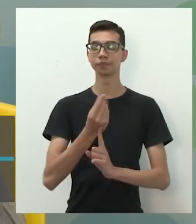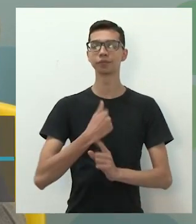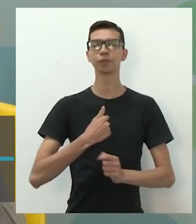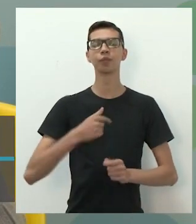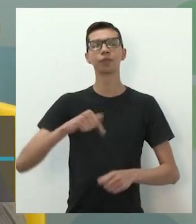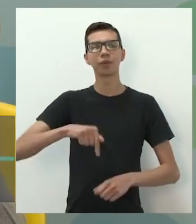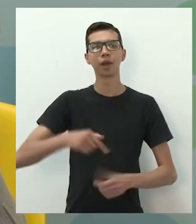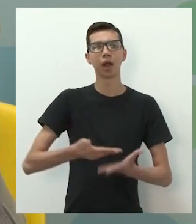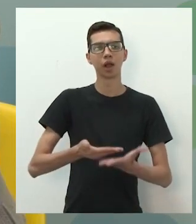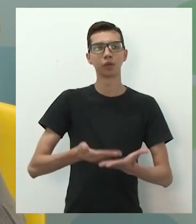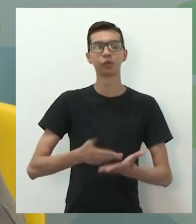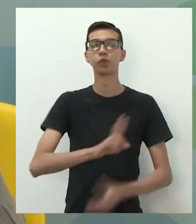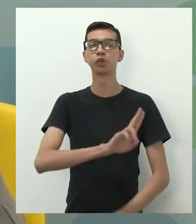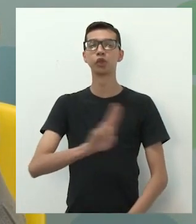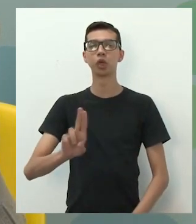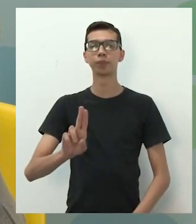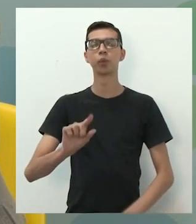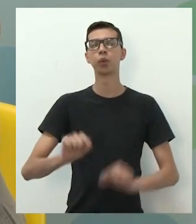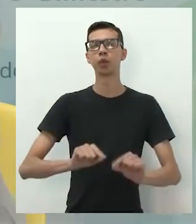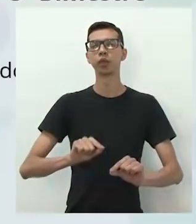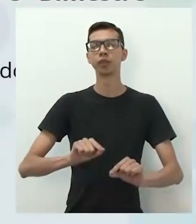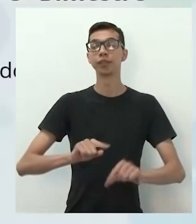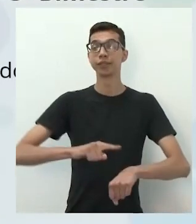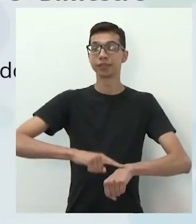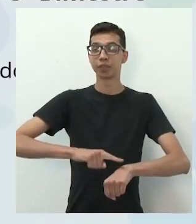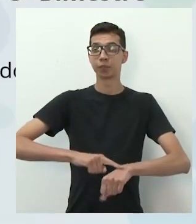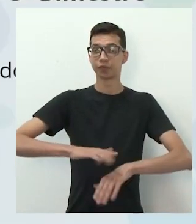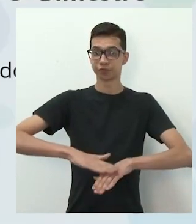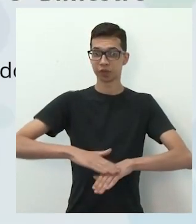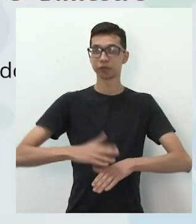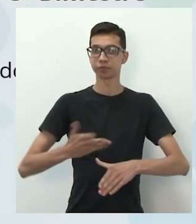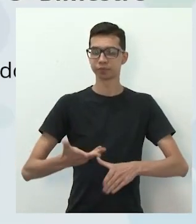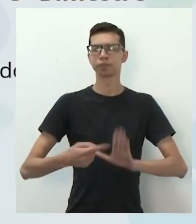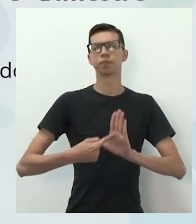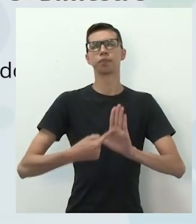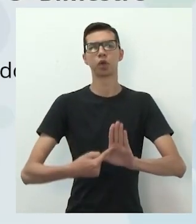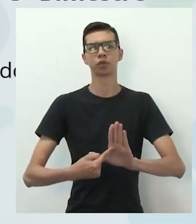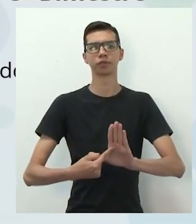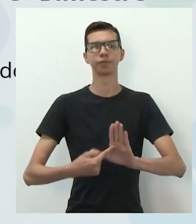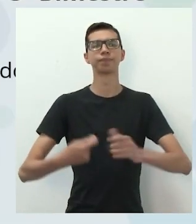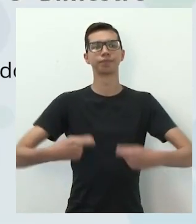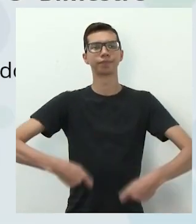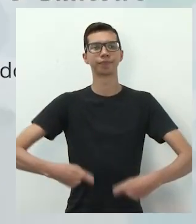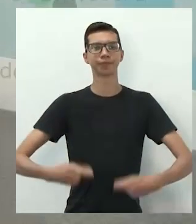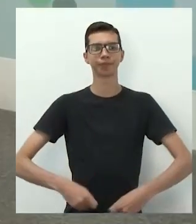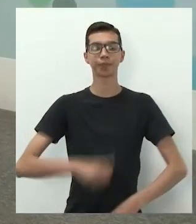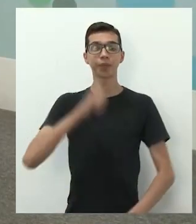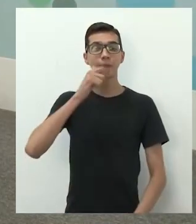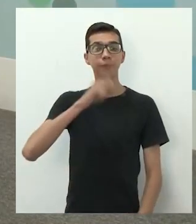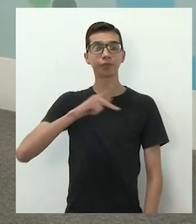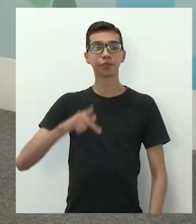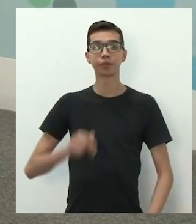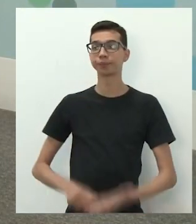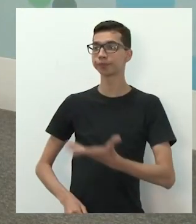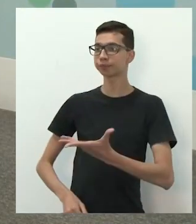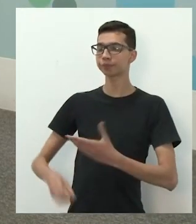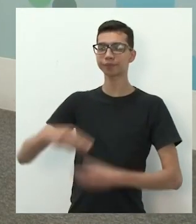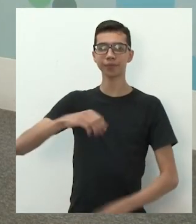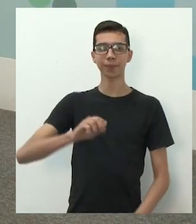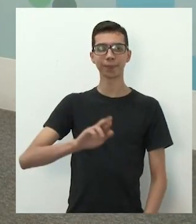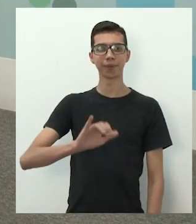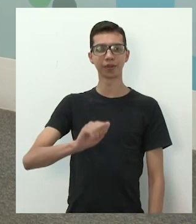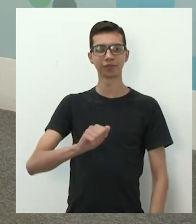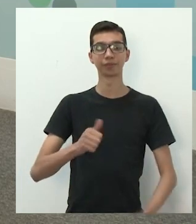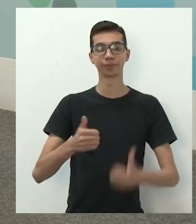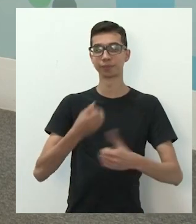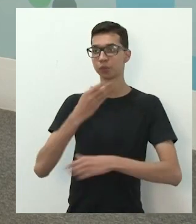Tempo de Fazer, Gerando o Mostrar. E a professora que vai ministrar essa aula é a professora Márcia Janine. Boa tarde, professora, boa